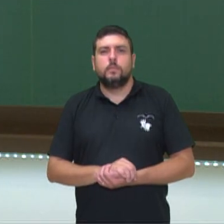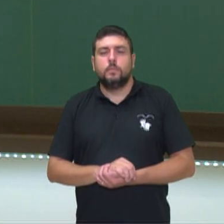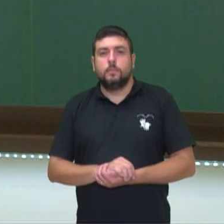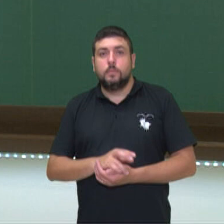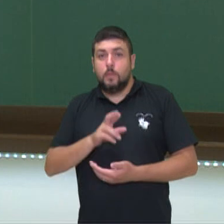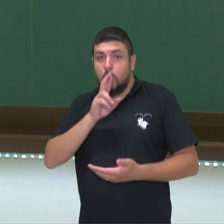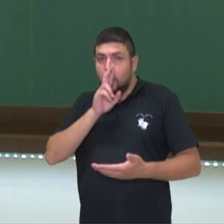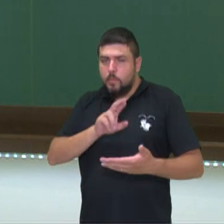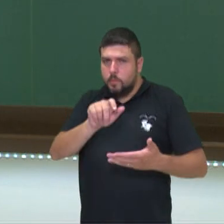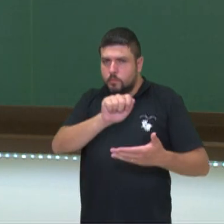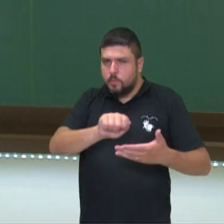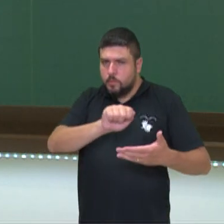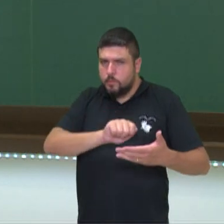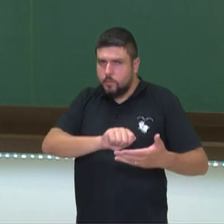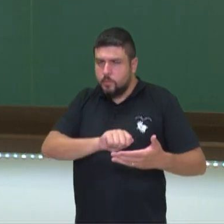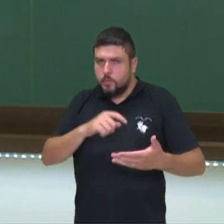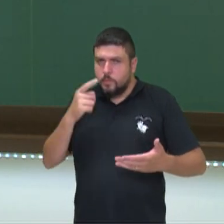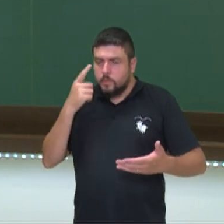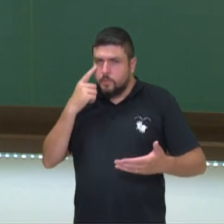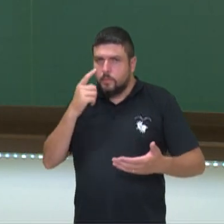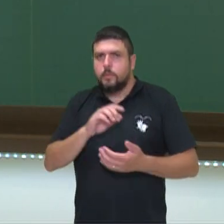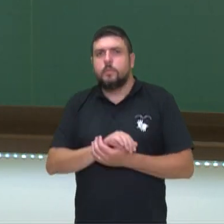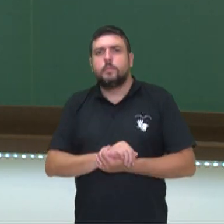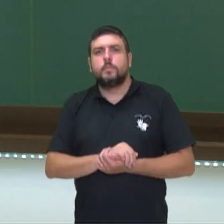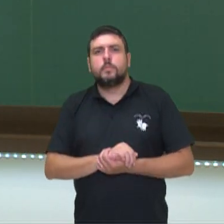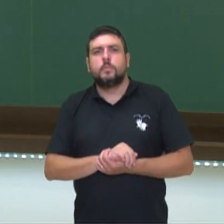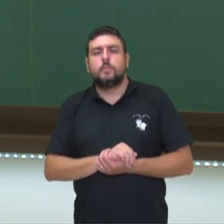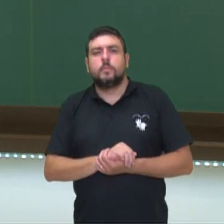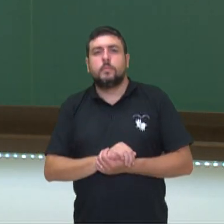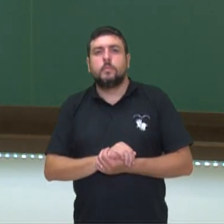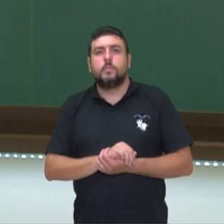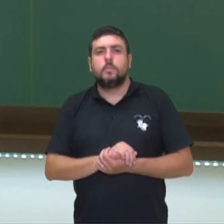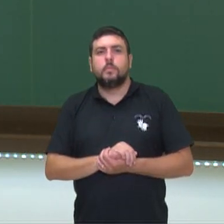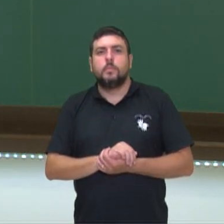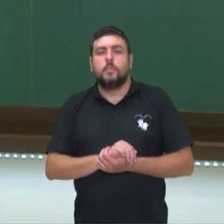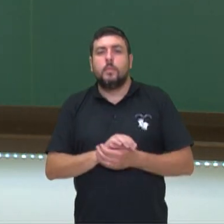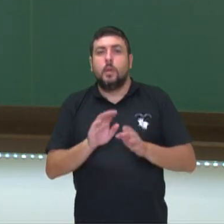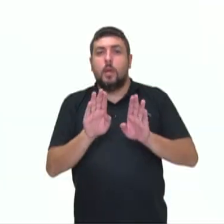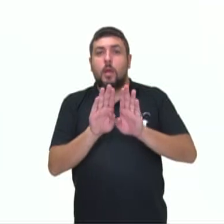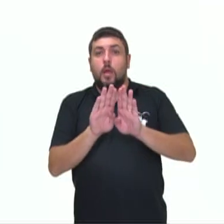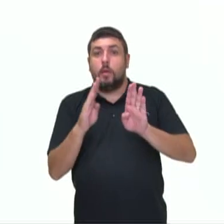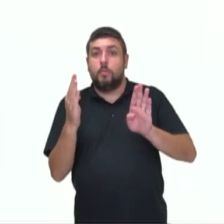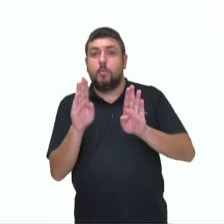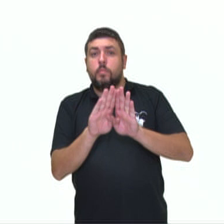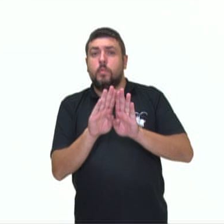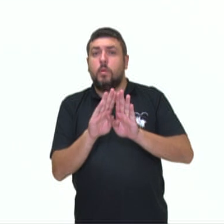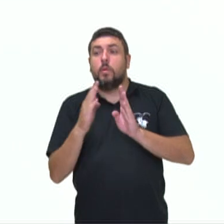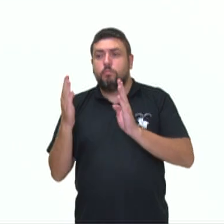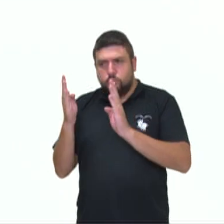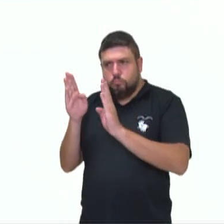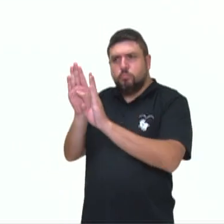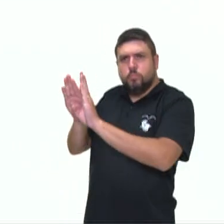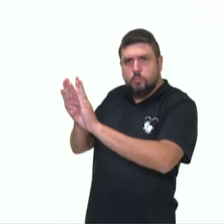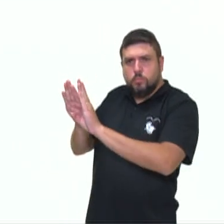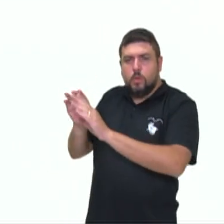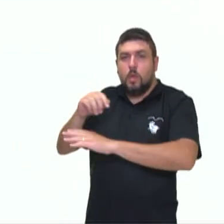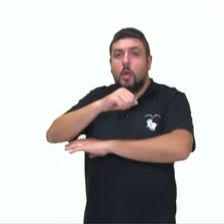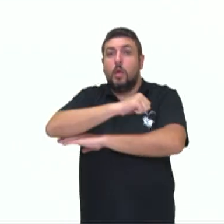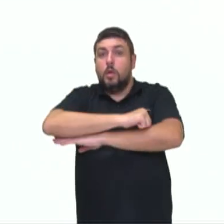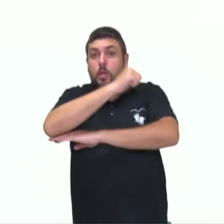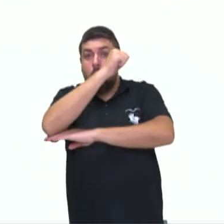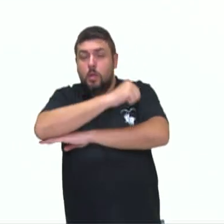Respondeu? Vamos conferir? A porta deve ser mantida fechada e as janelas abertas